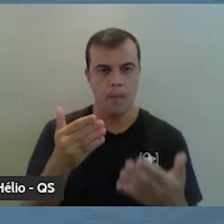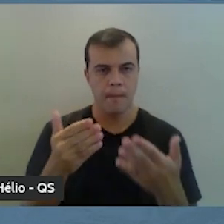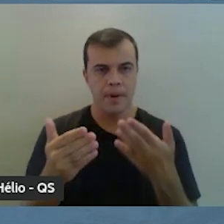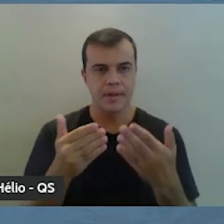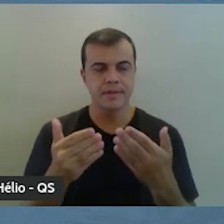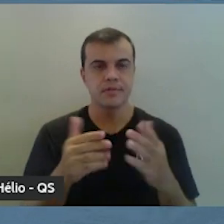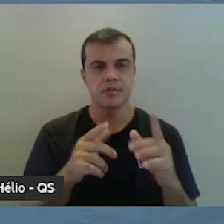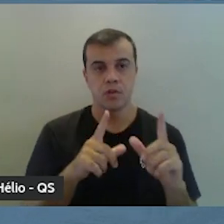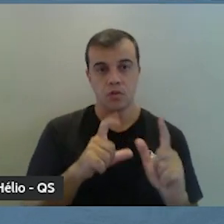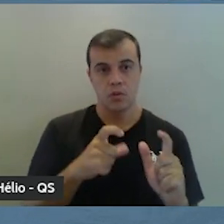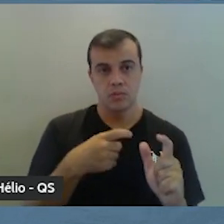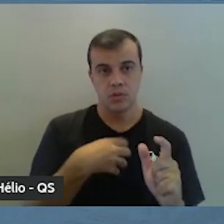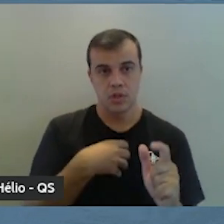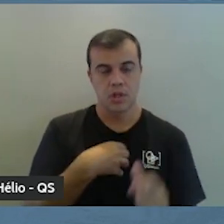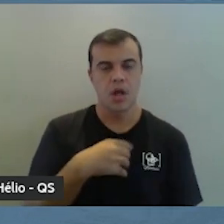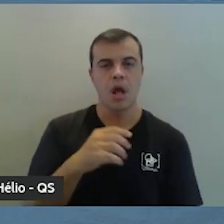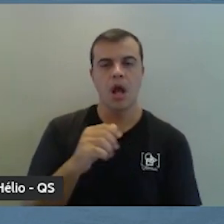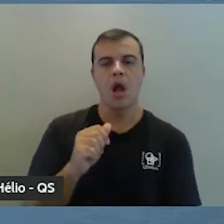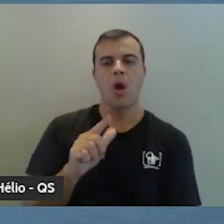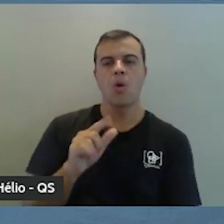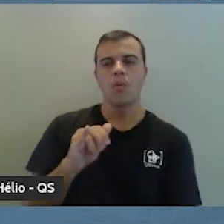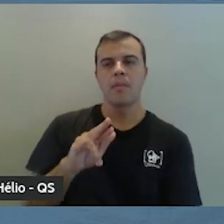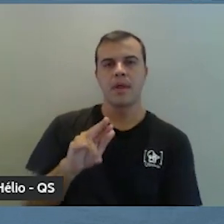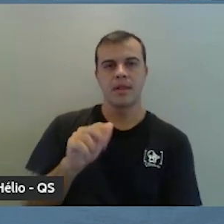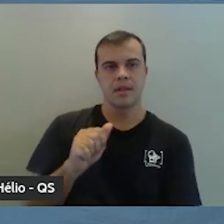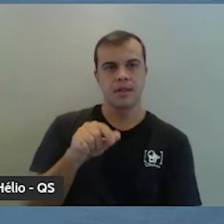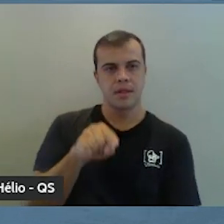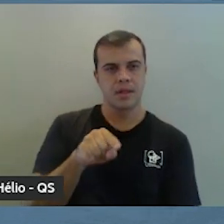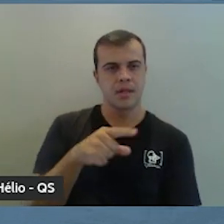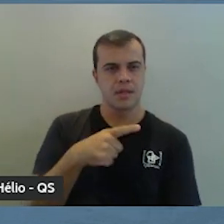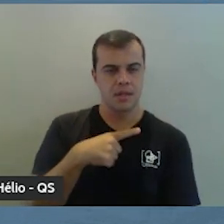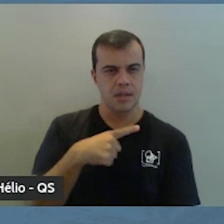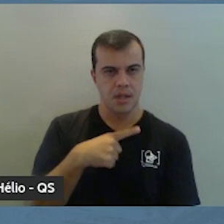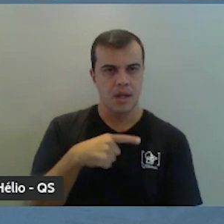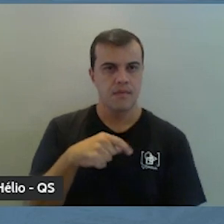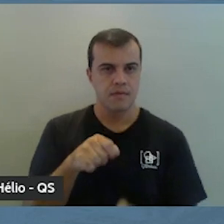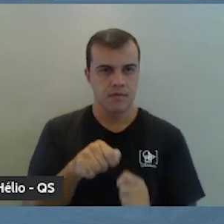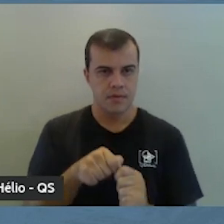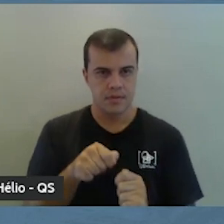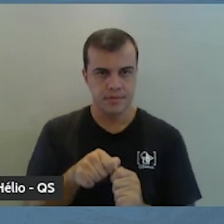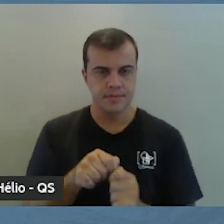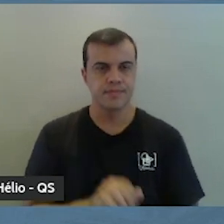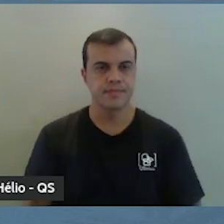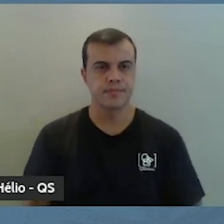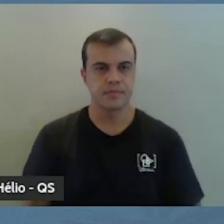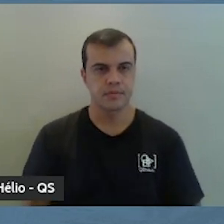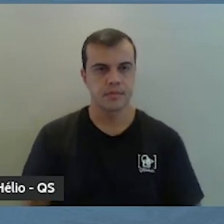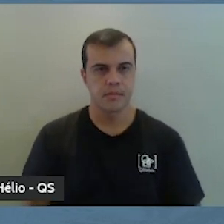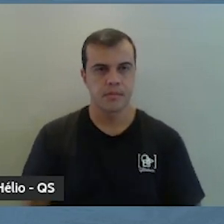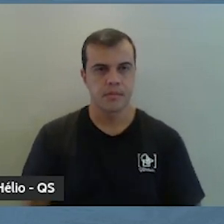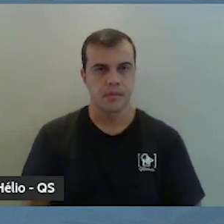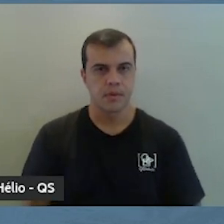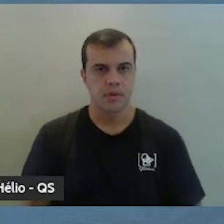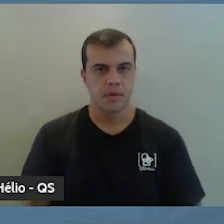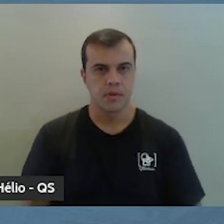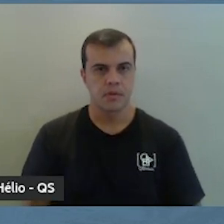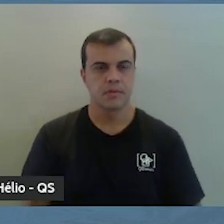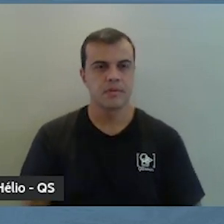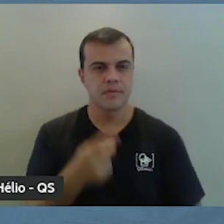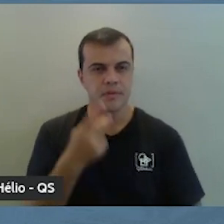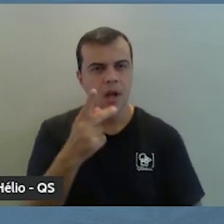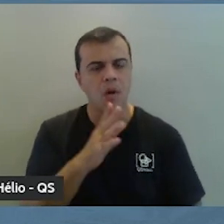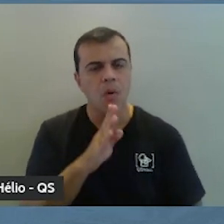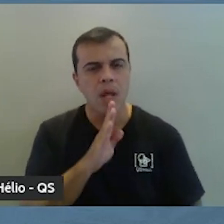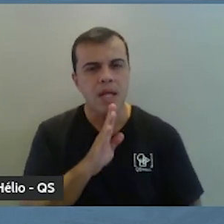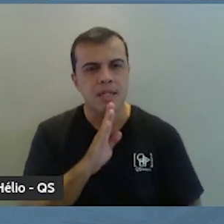Da forma que o Almeida Júnior pinta, o tipo de pintura que ele faz, que ainda é muito, você reconhece